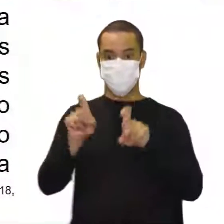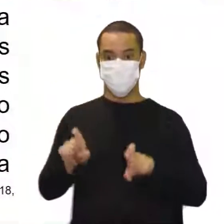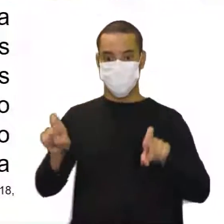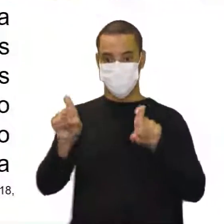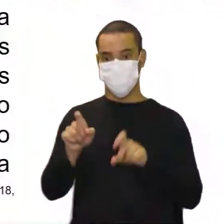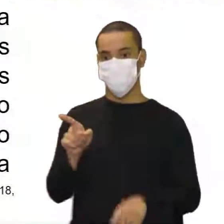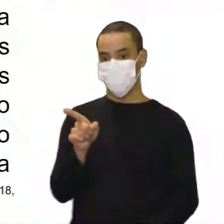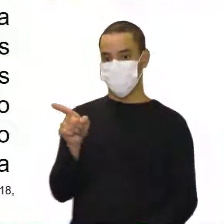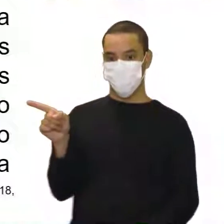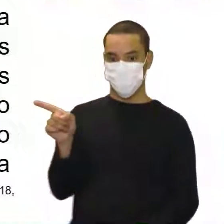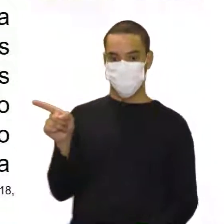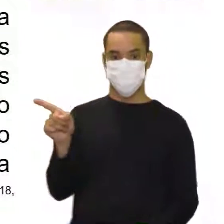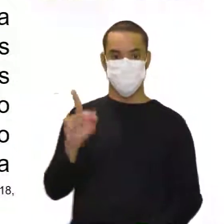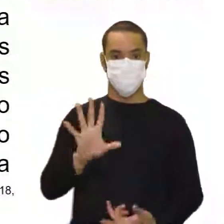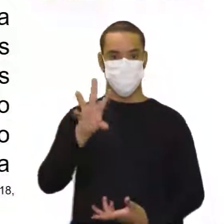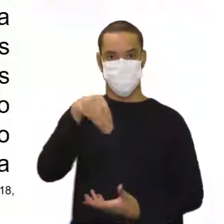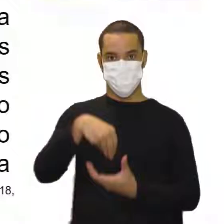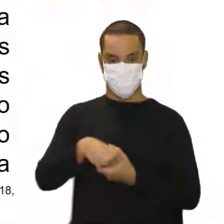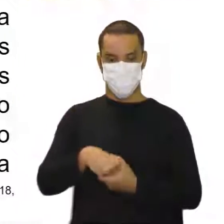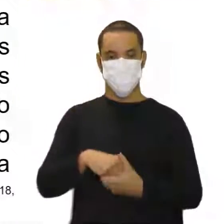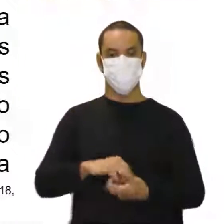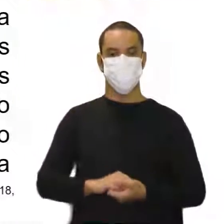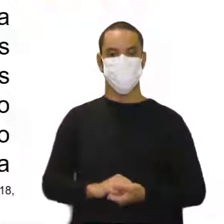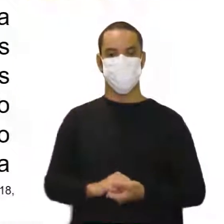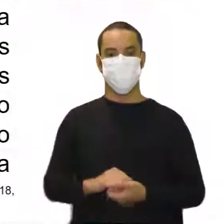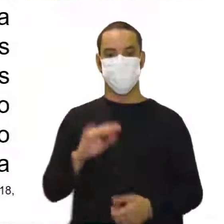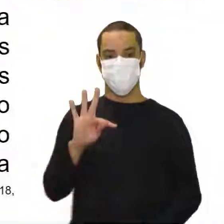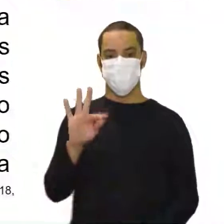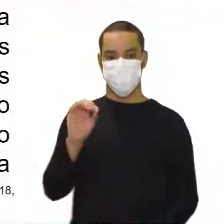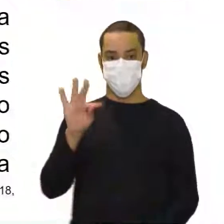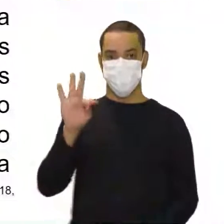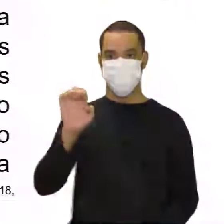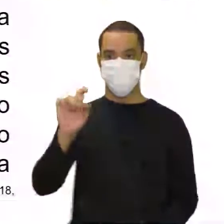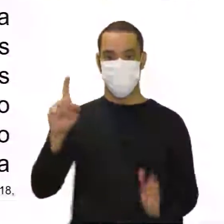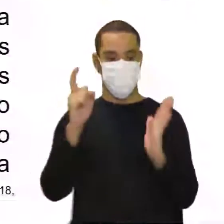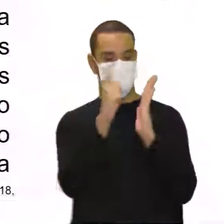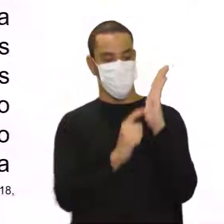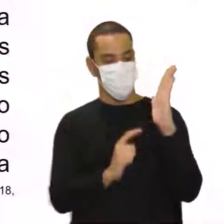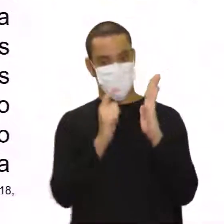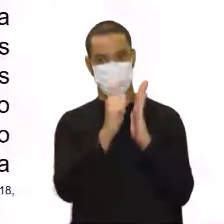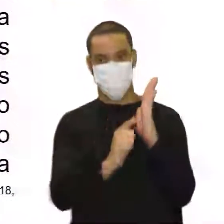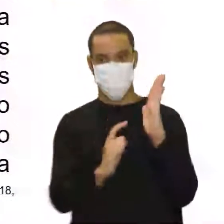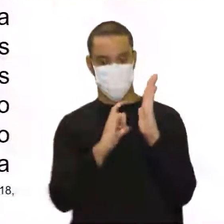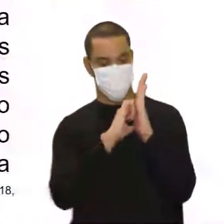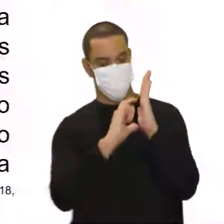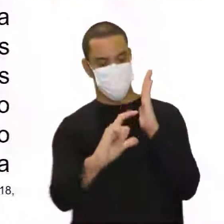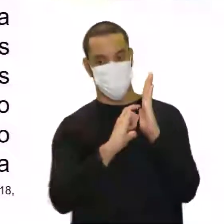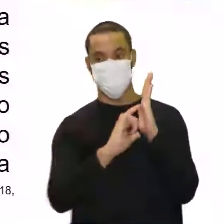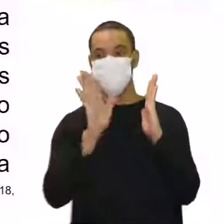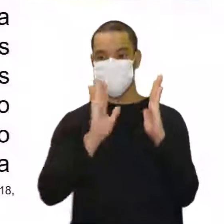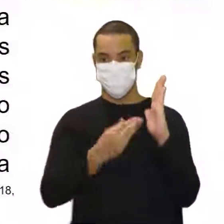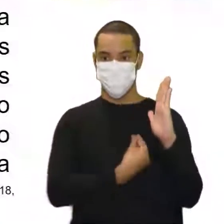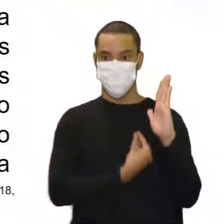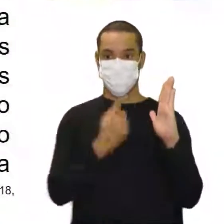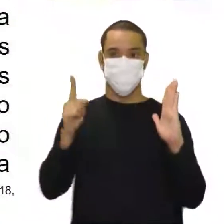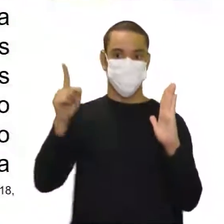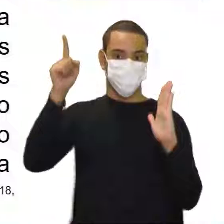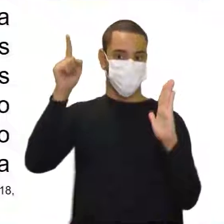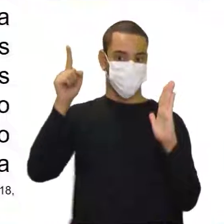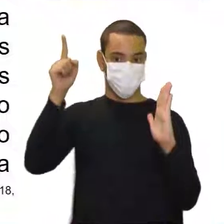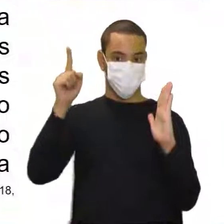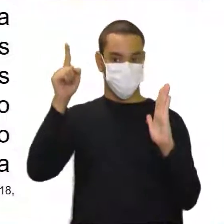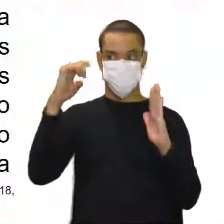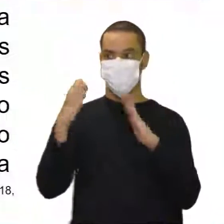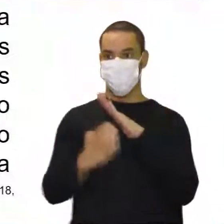mostrando ali, no local. Um totem com termômetro e relógio digital já foi instalado pela empresa